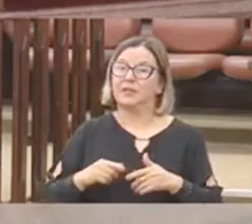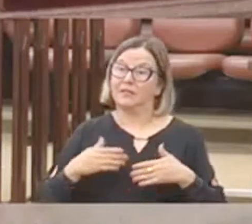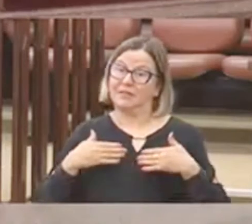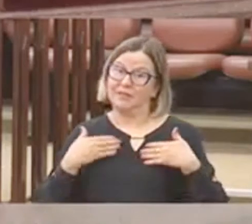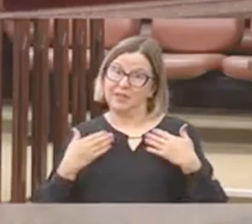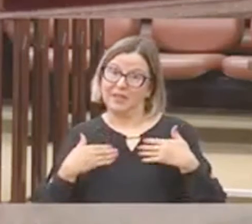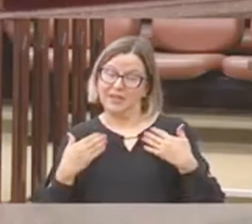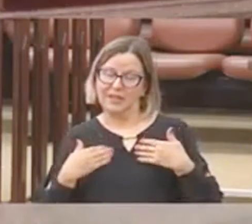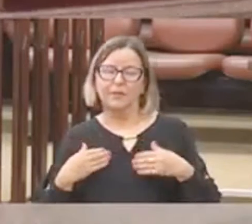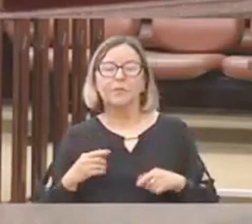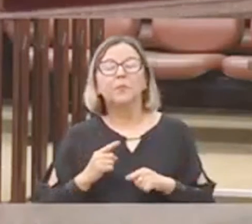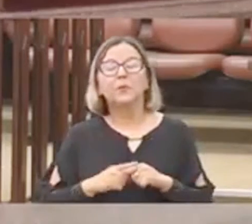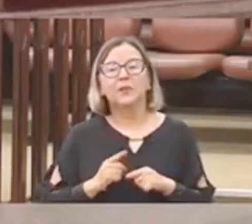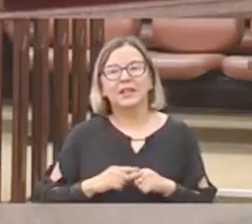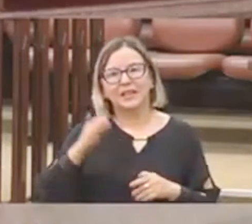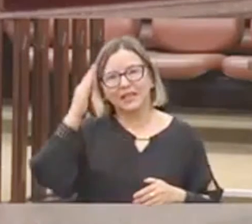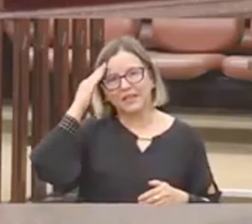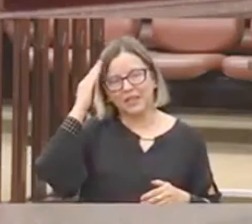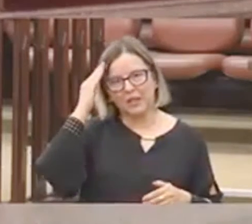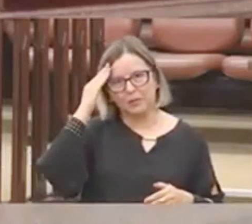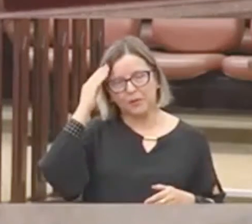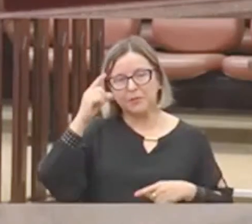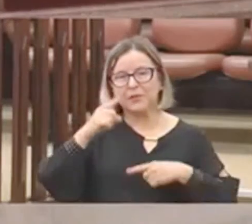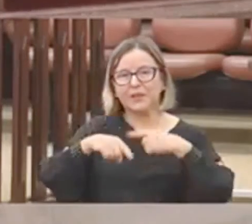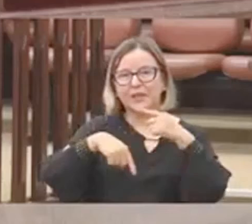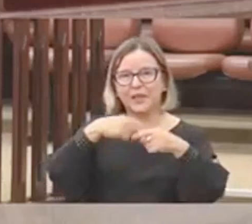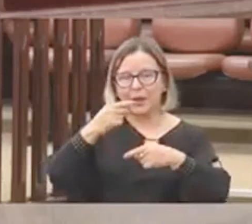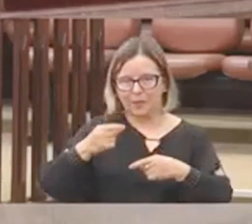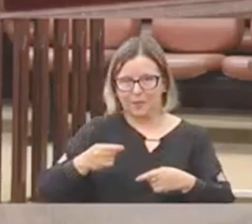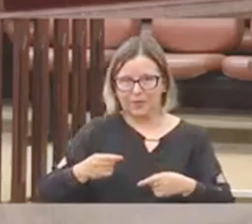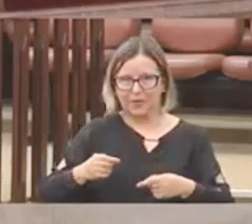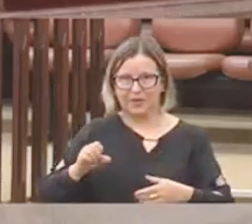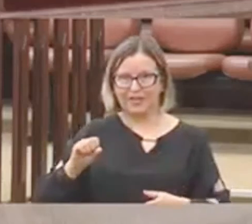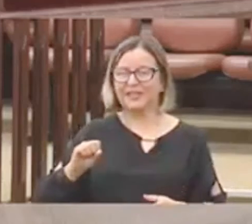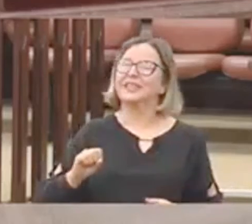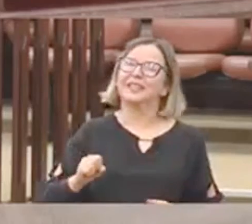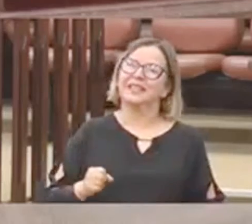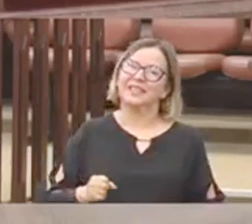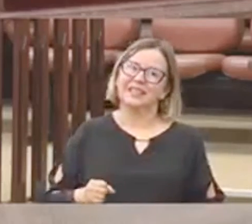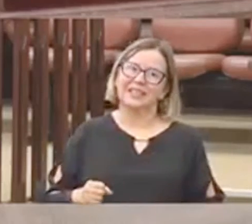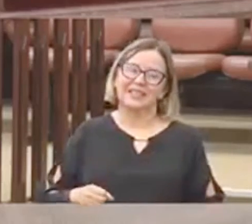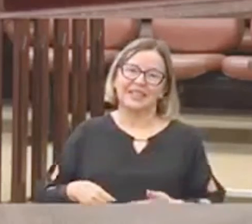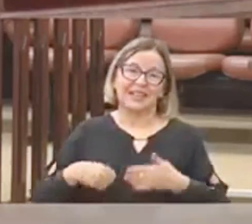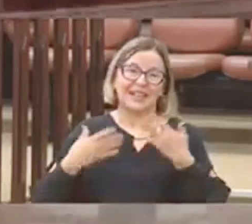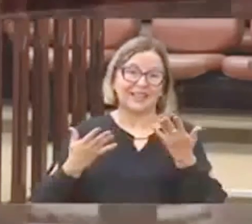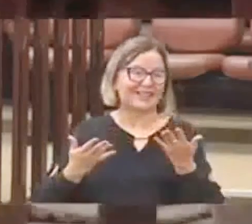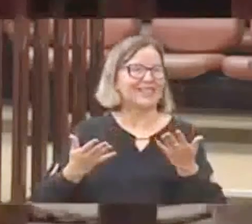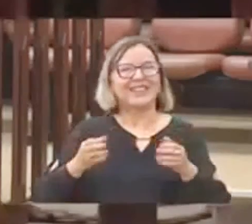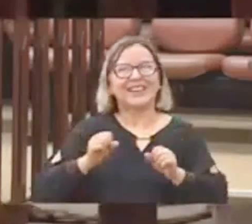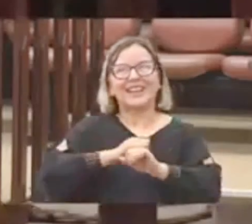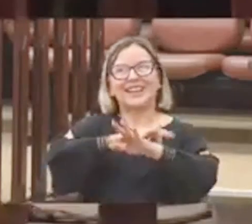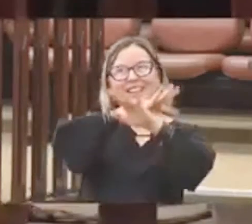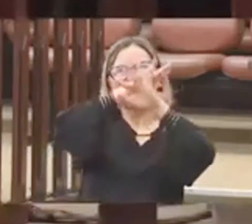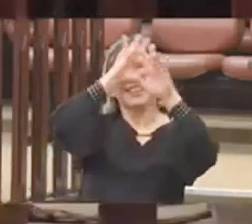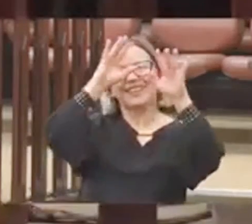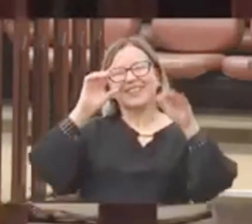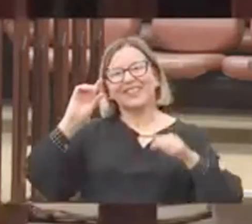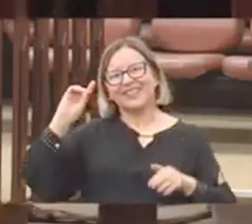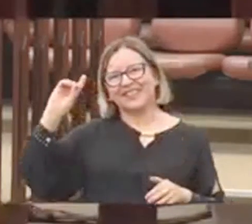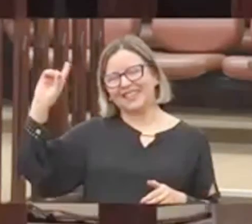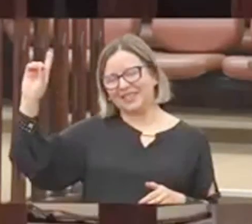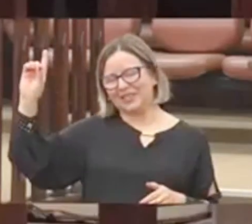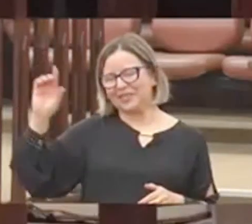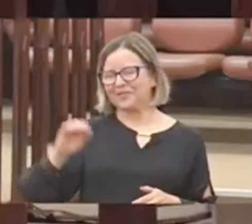sabemos que o resultado final trará glória a Deus. Fecha aspas.